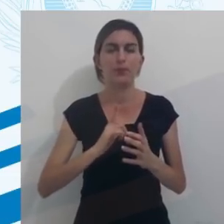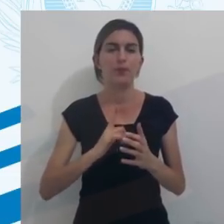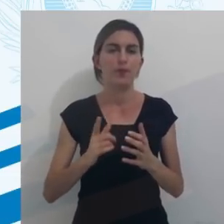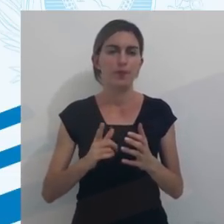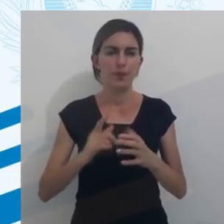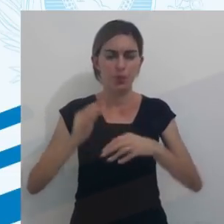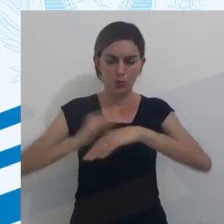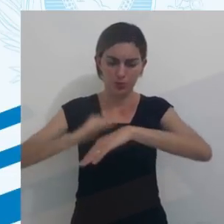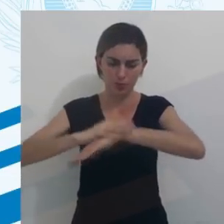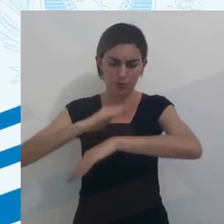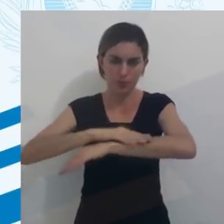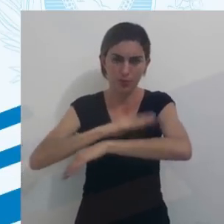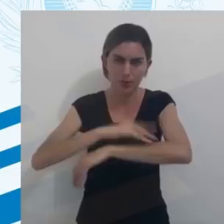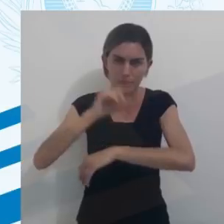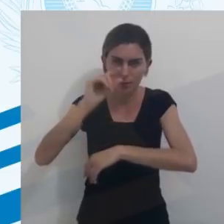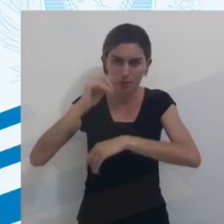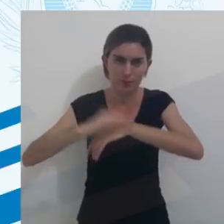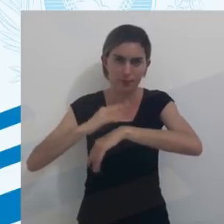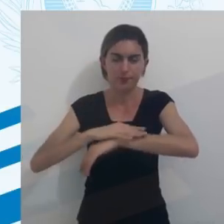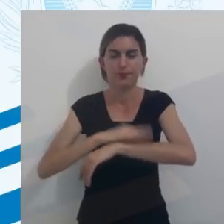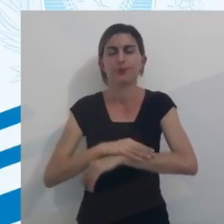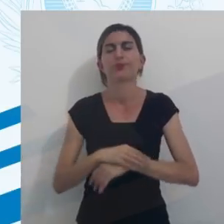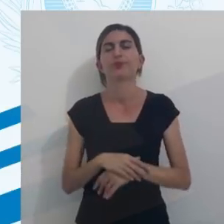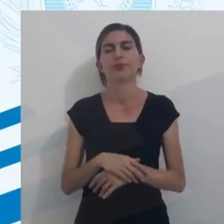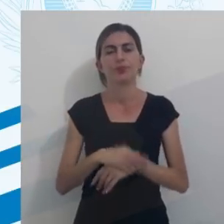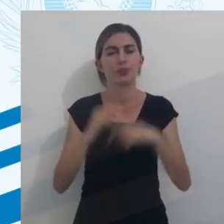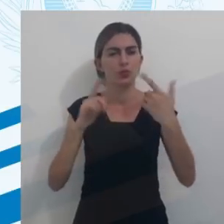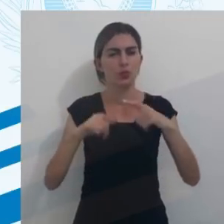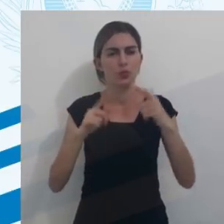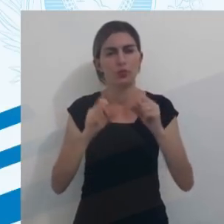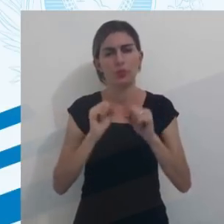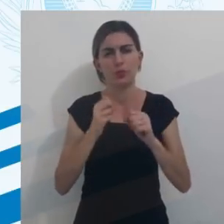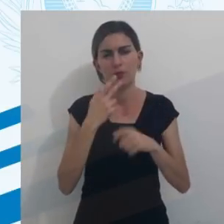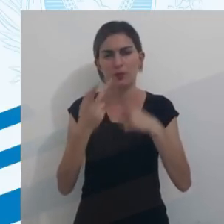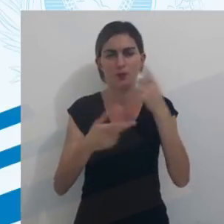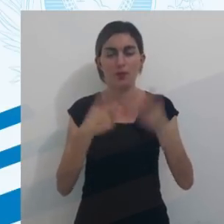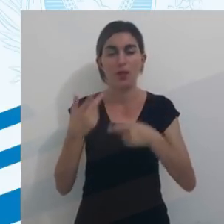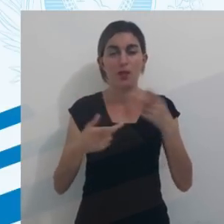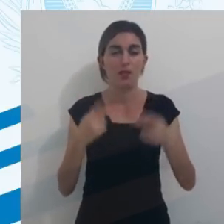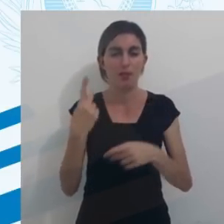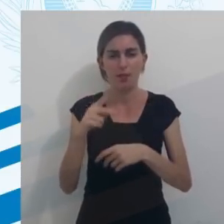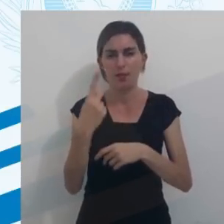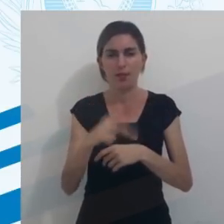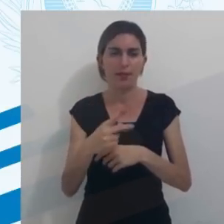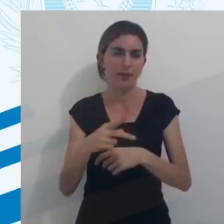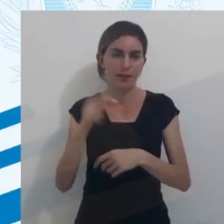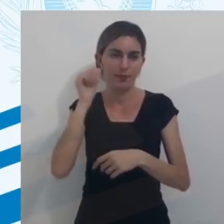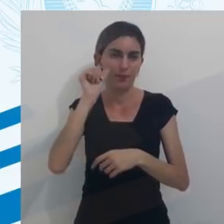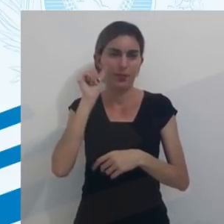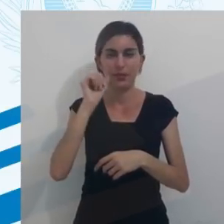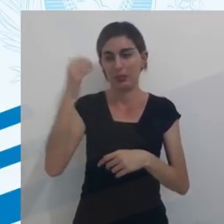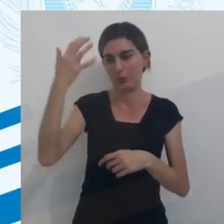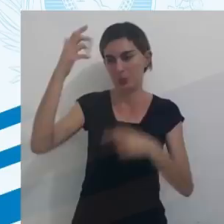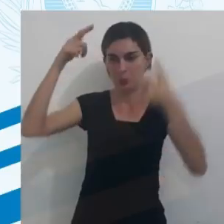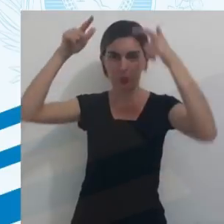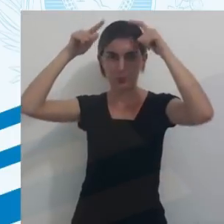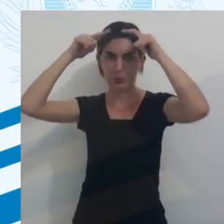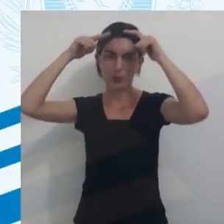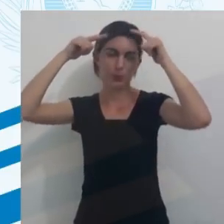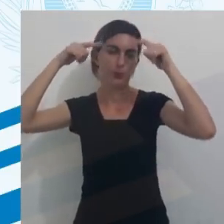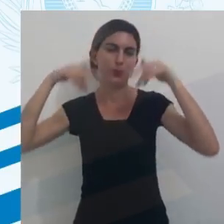um sapinho, né? Onde que eu posso dizer assim, de repente ela é a princesa, do lado do